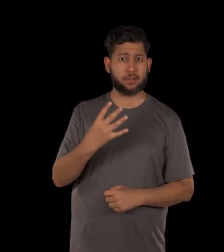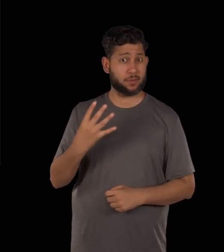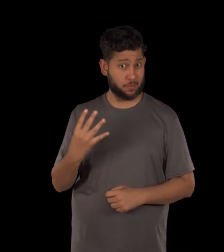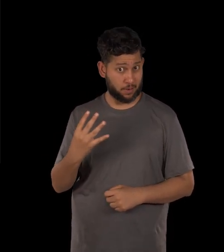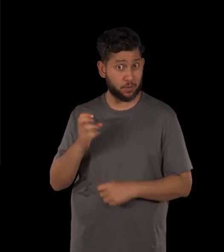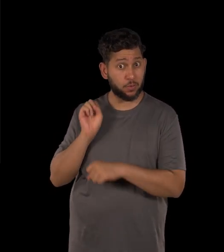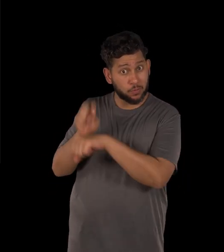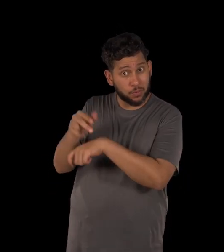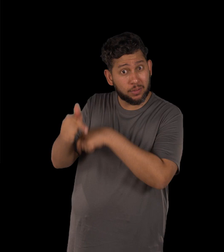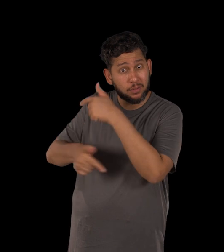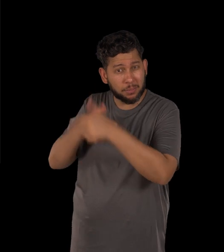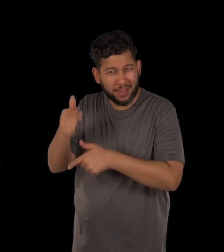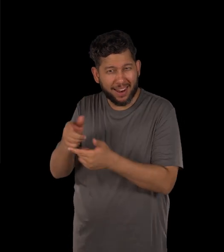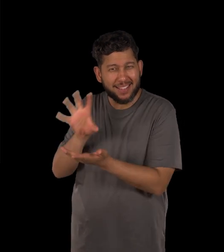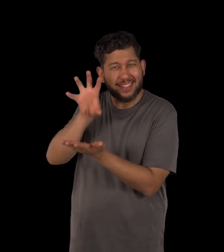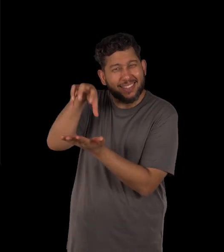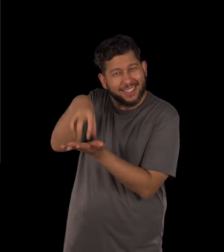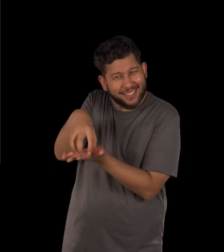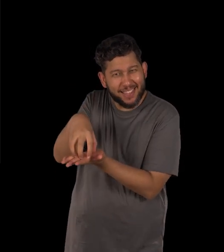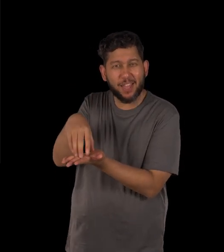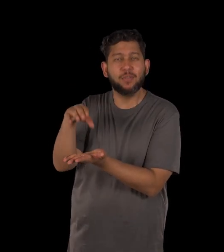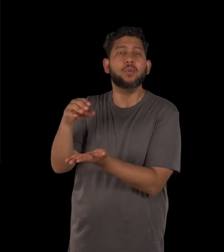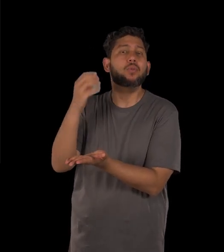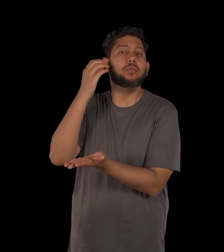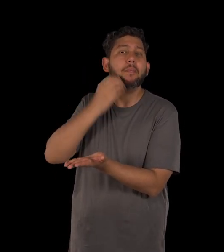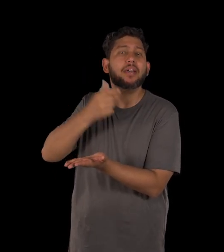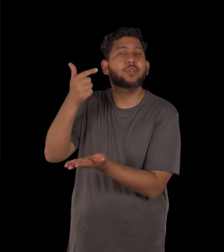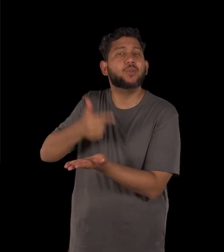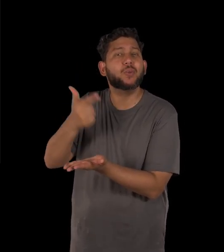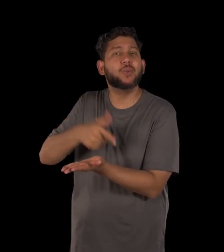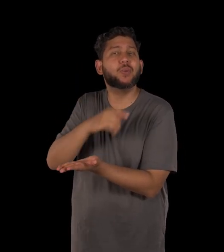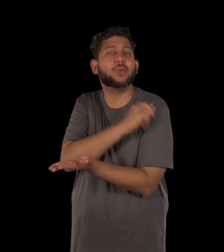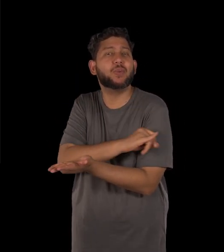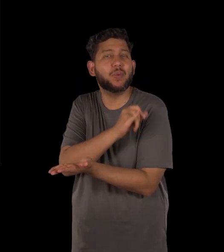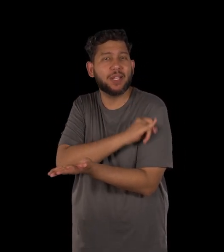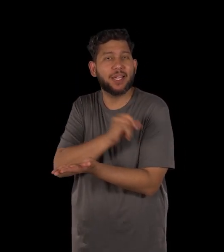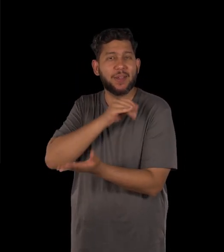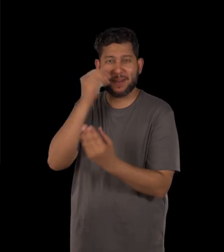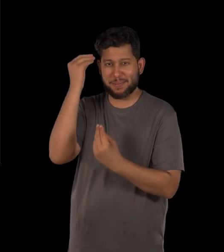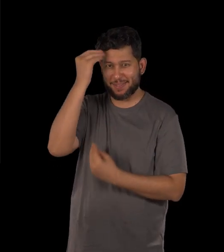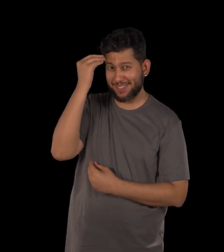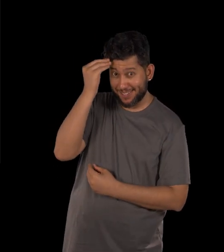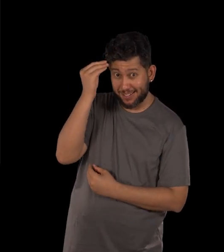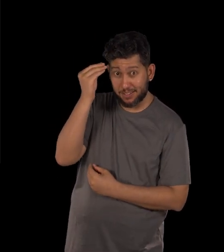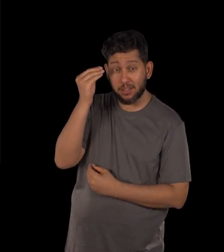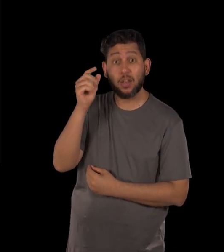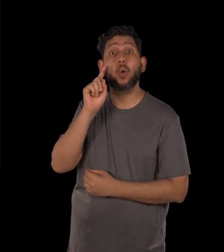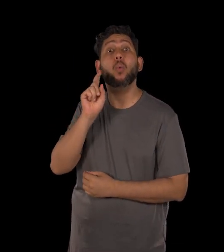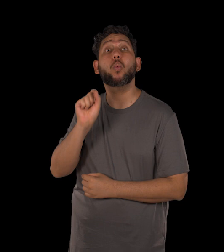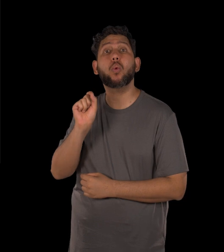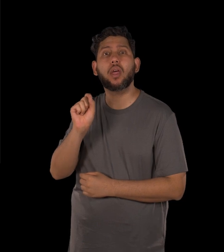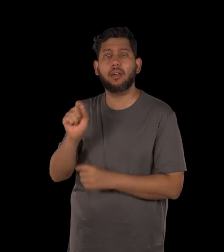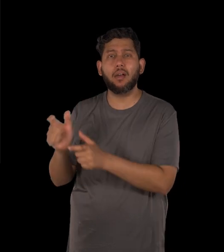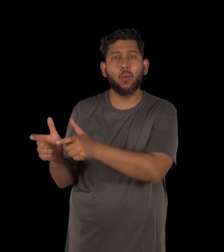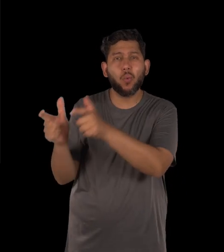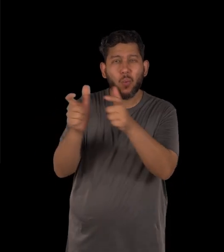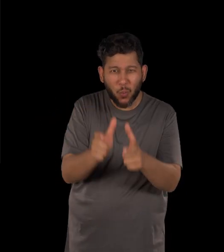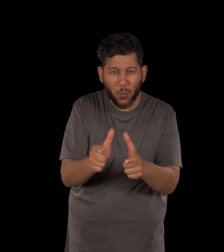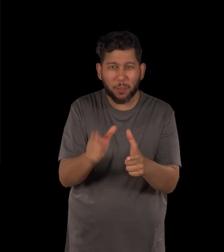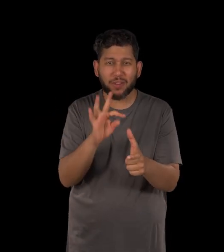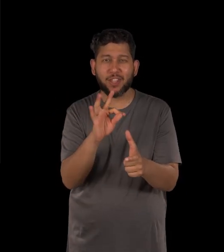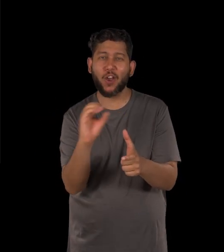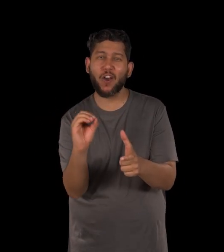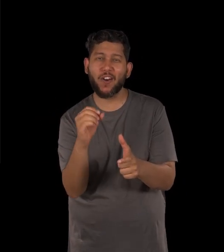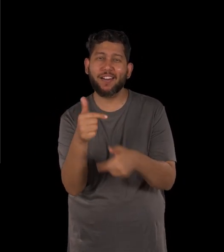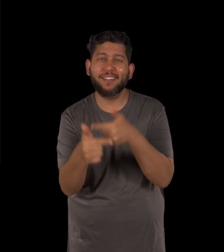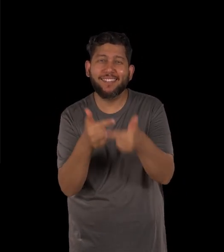Centro Psiquiátrico Nacional Pedro II, no Rio de Janeiro, ela foi transferida para a então desprezada área de terapia ocupacional,